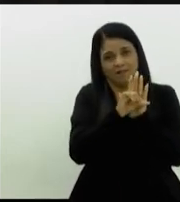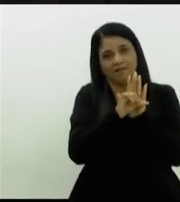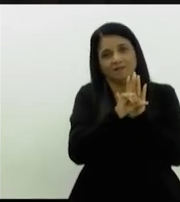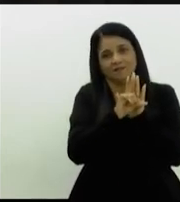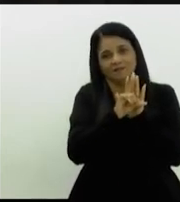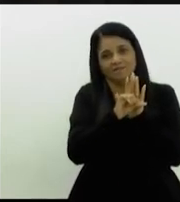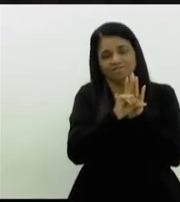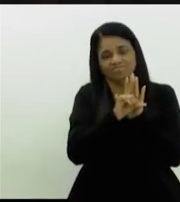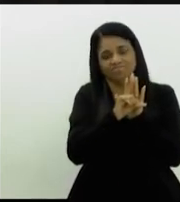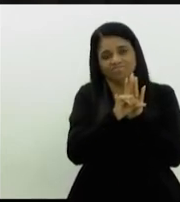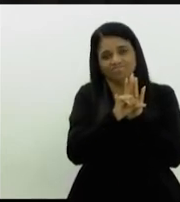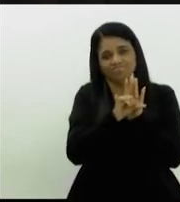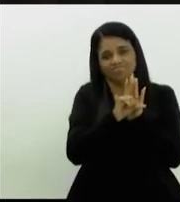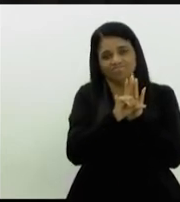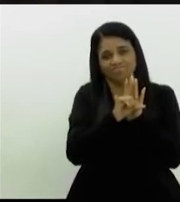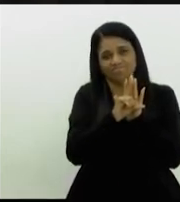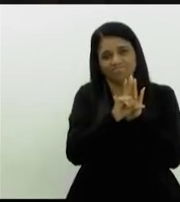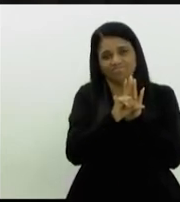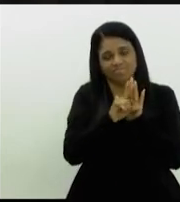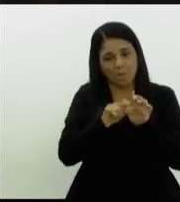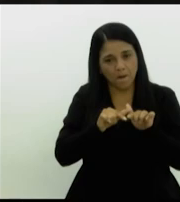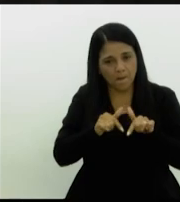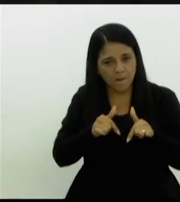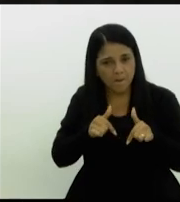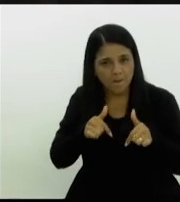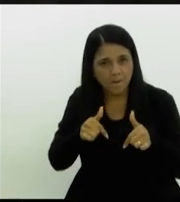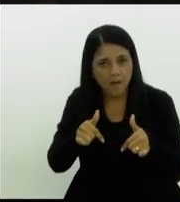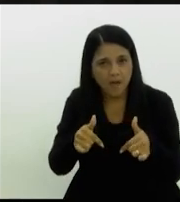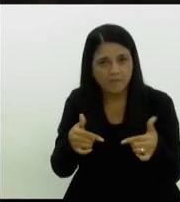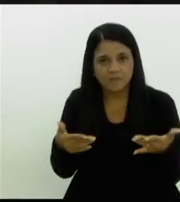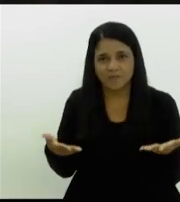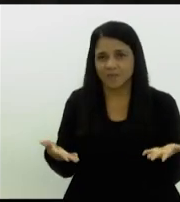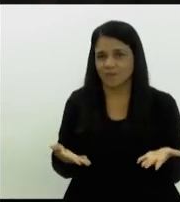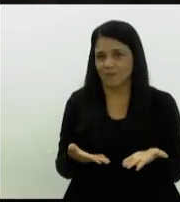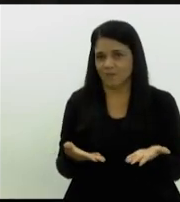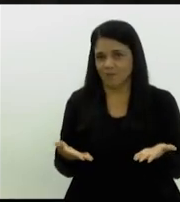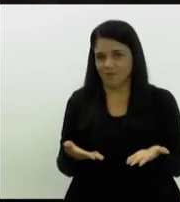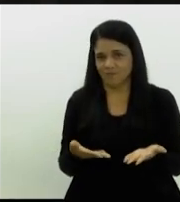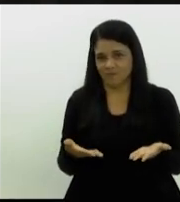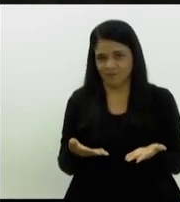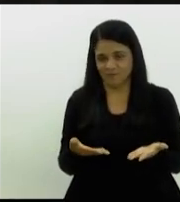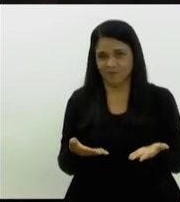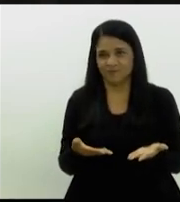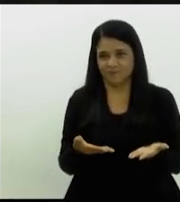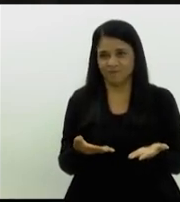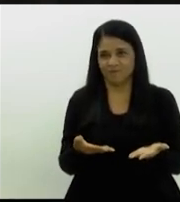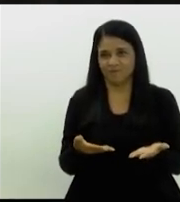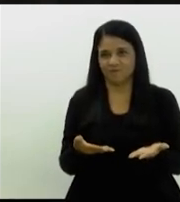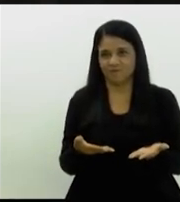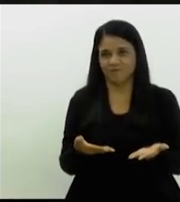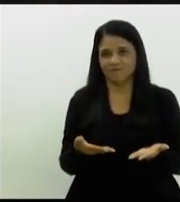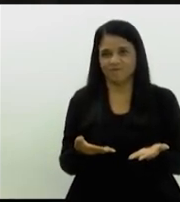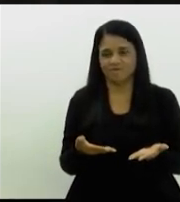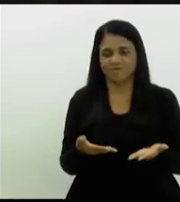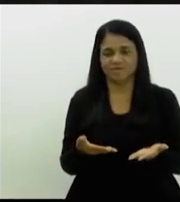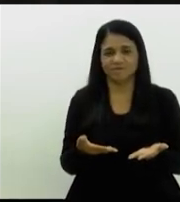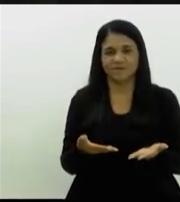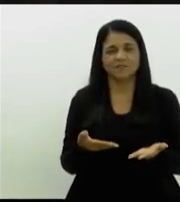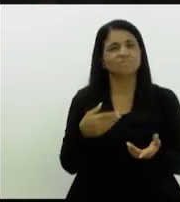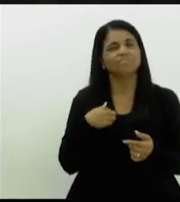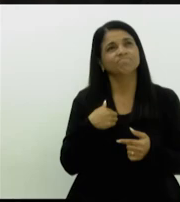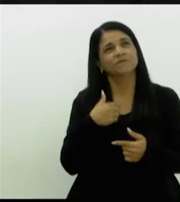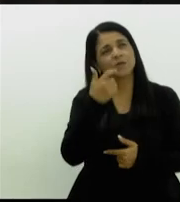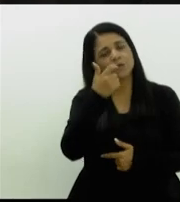está intacta até os tempos atuais. Quando fiz